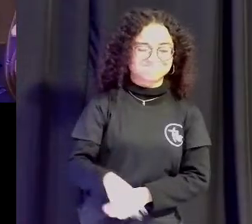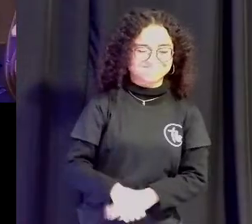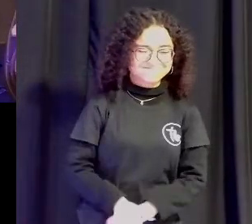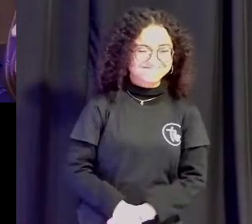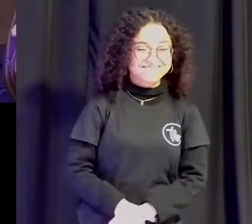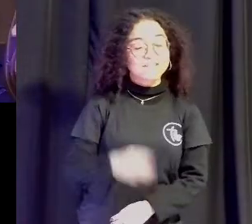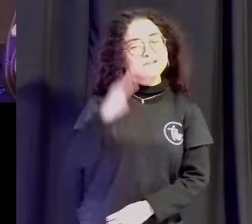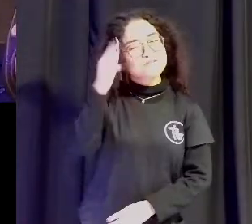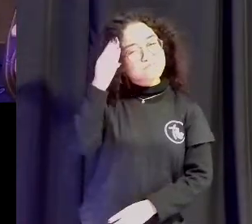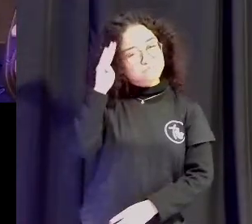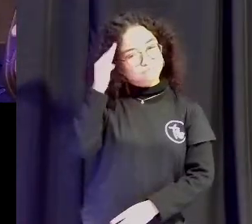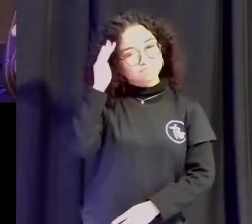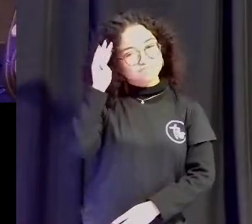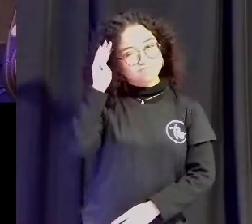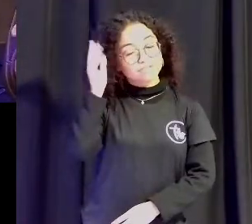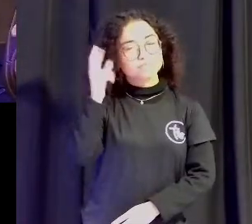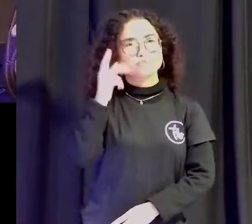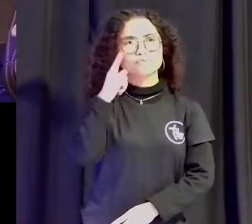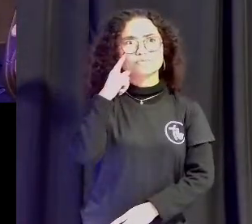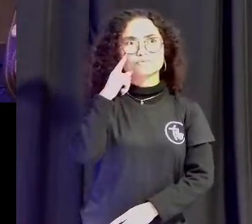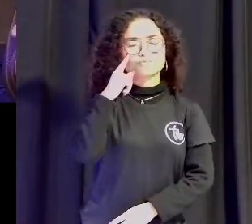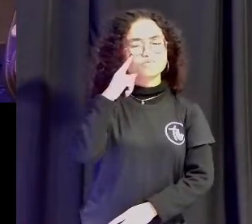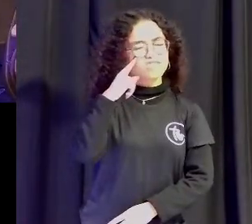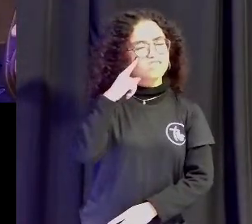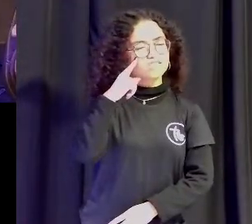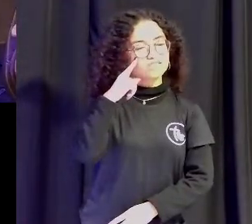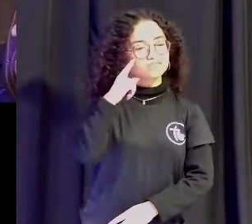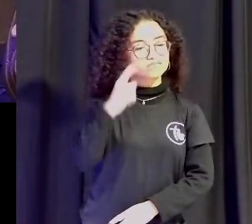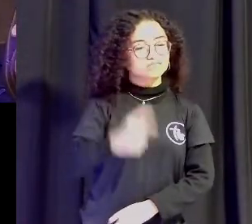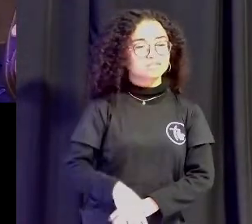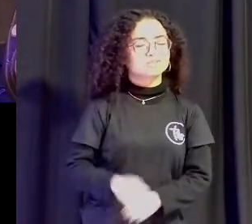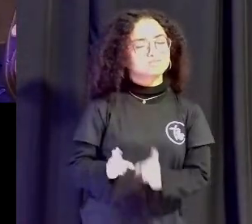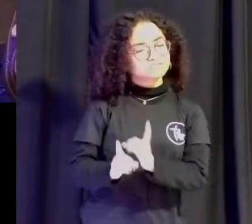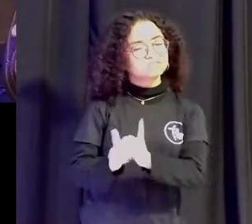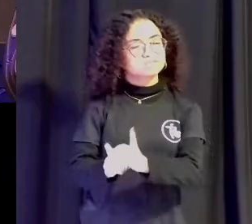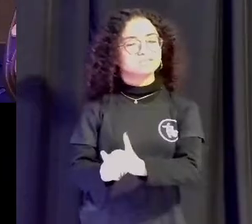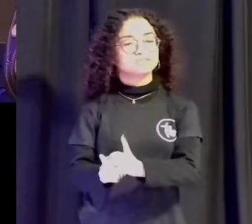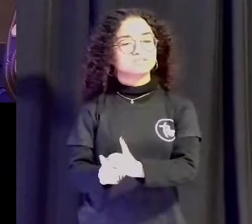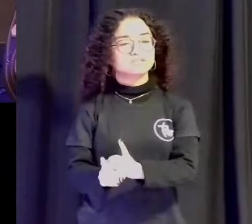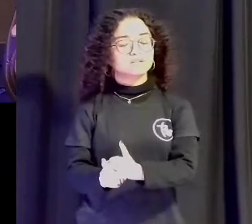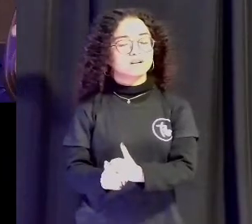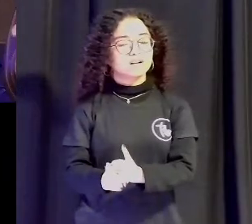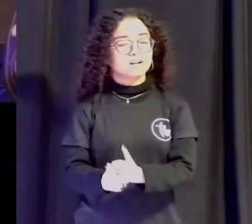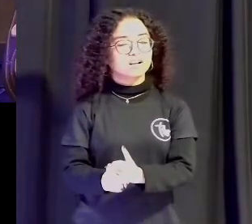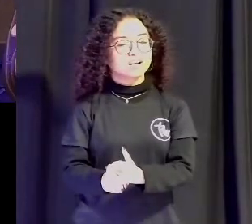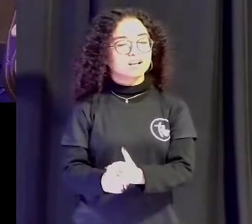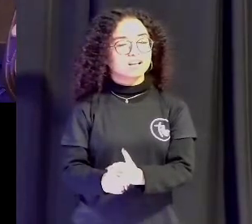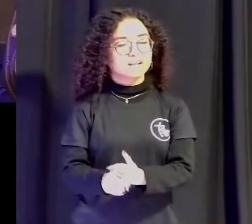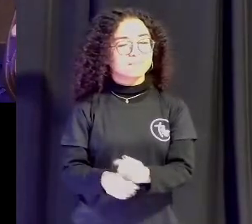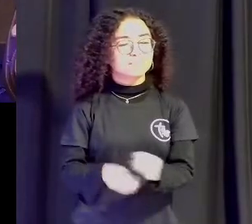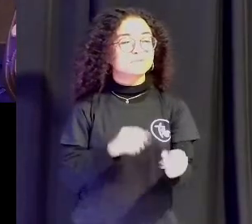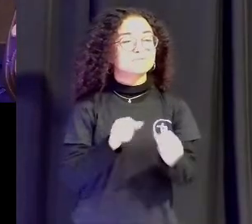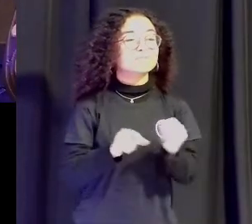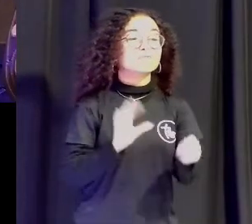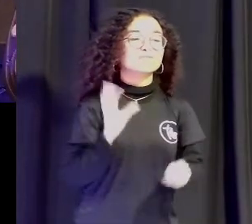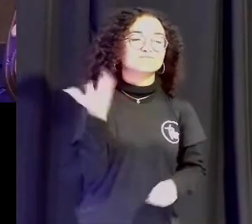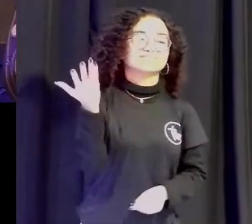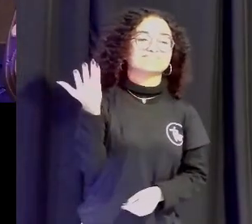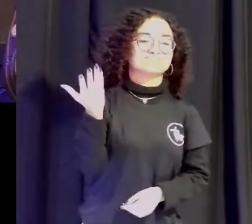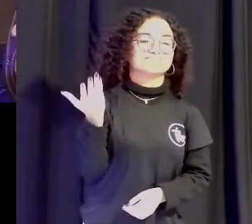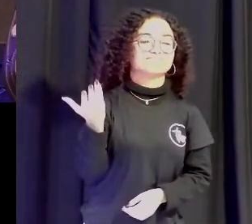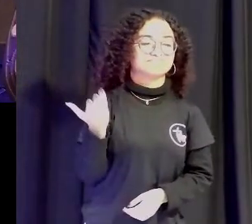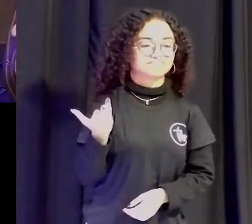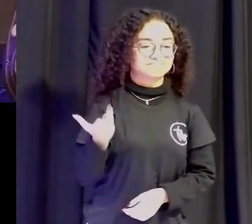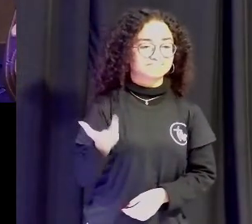ele entendeu com aquele olhar dos discípulos que alguma coisa boa viria,